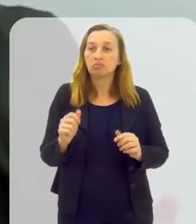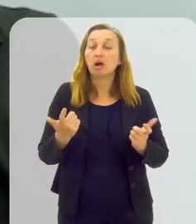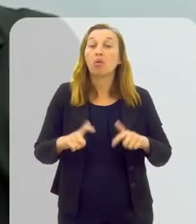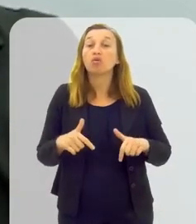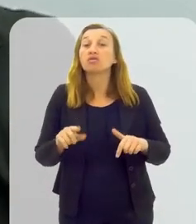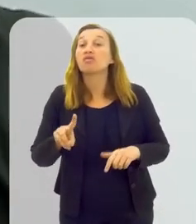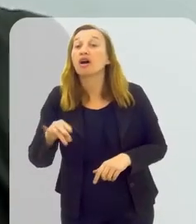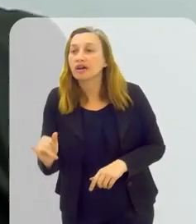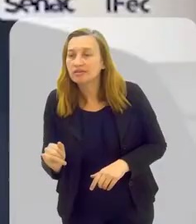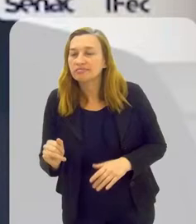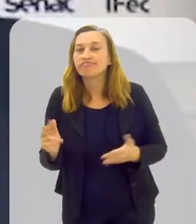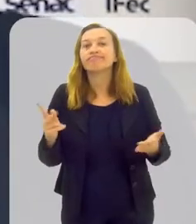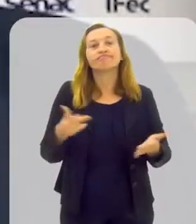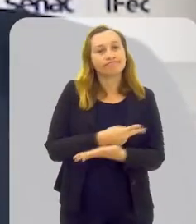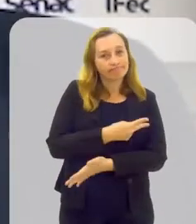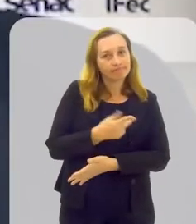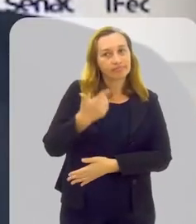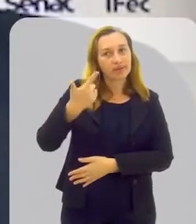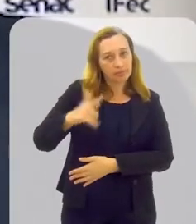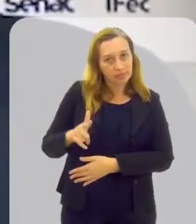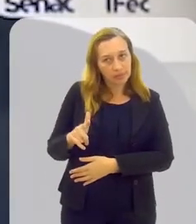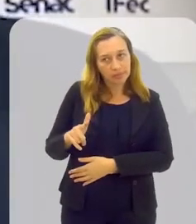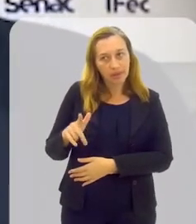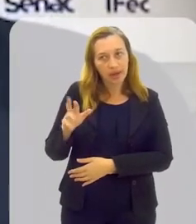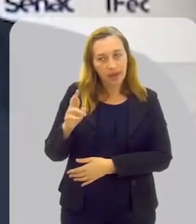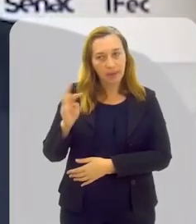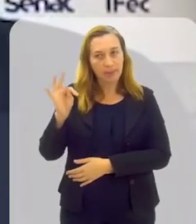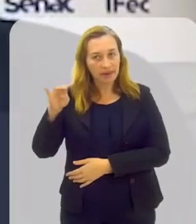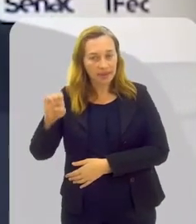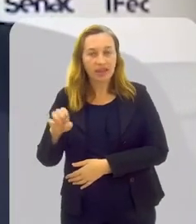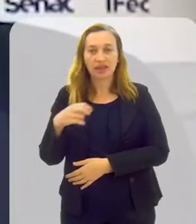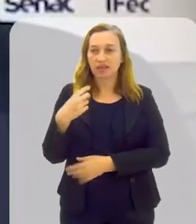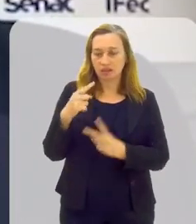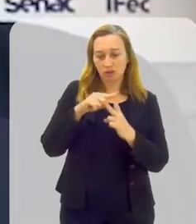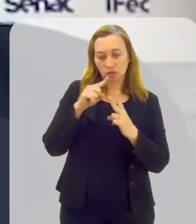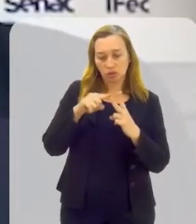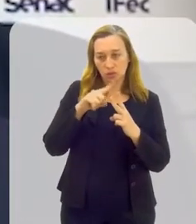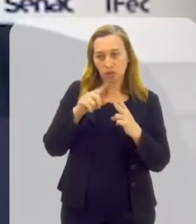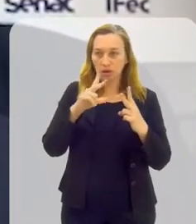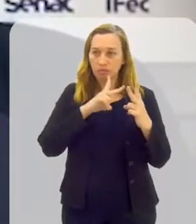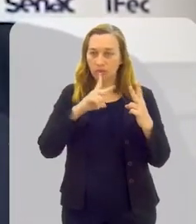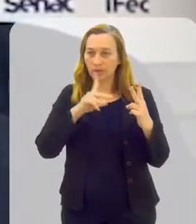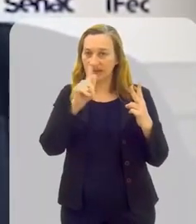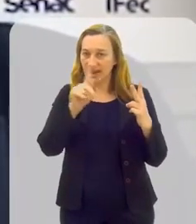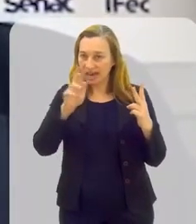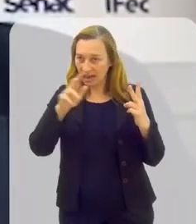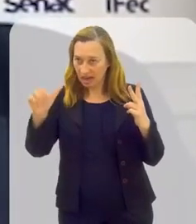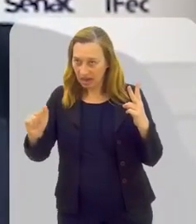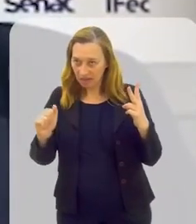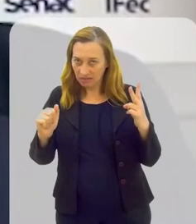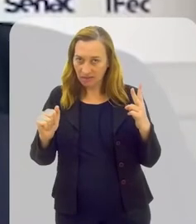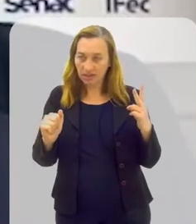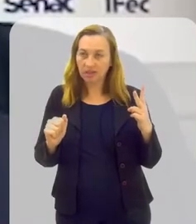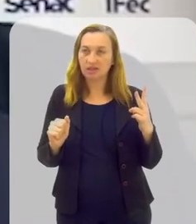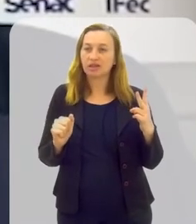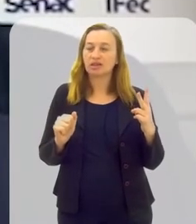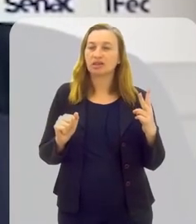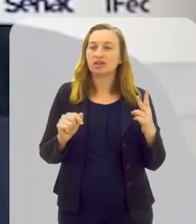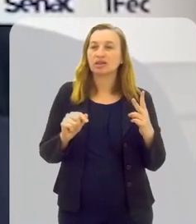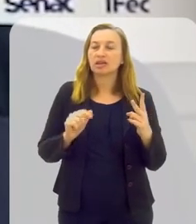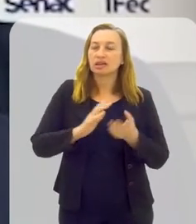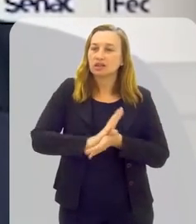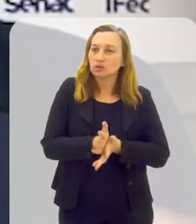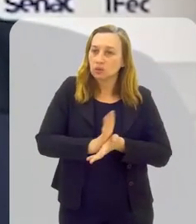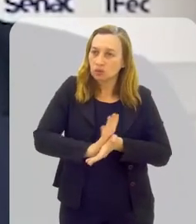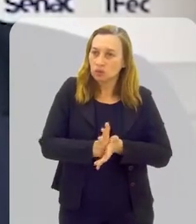vão dentro dessa máquina o que que acontece na repete na repete ela tem dois coletores um para a própria garrafa Então ela